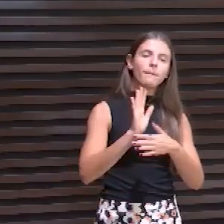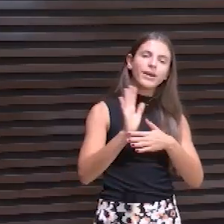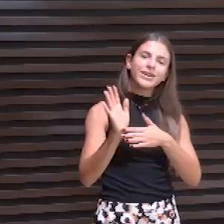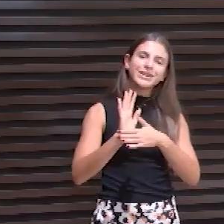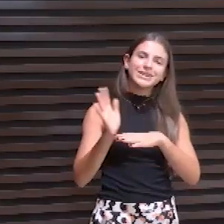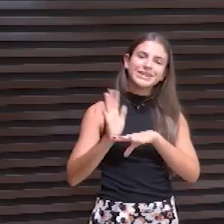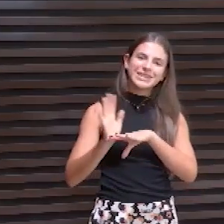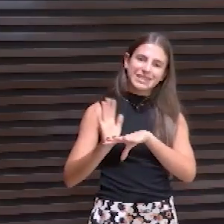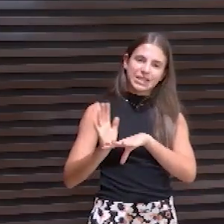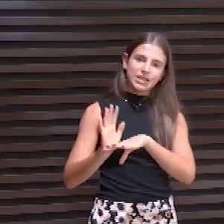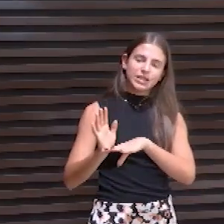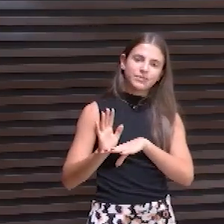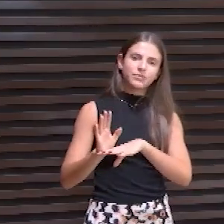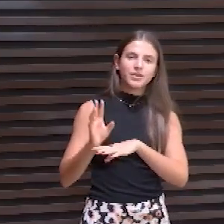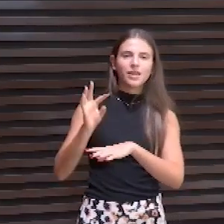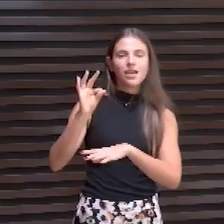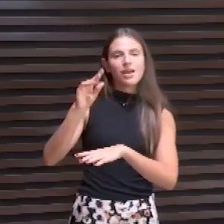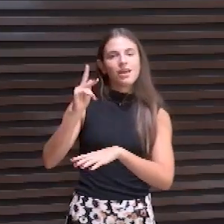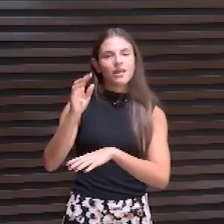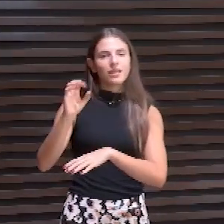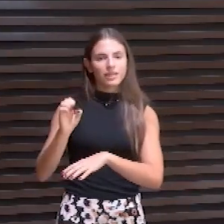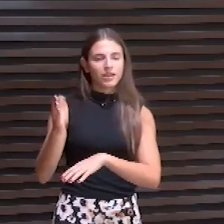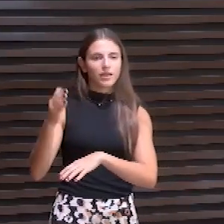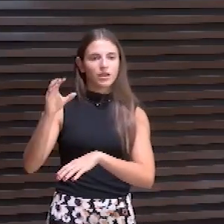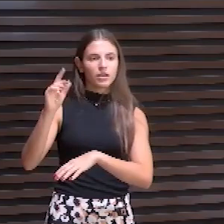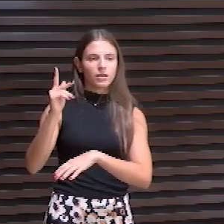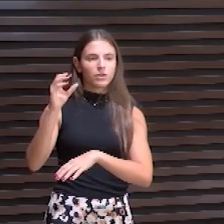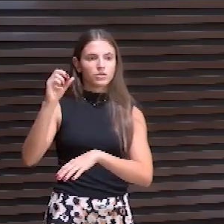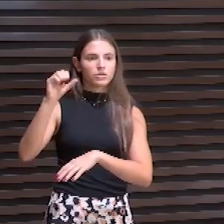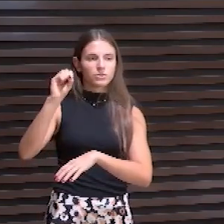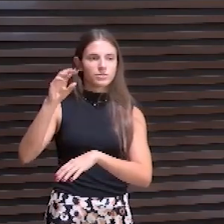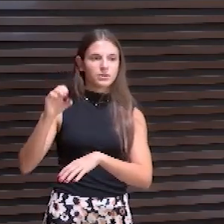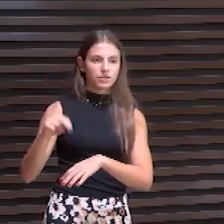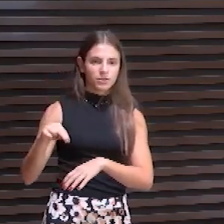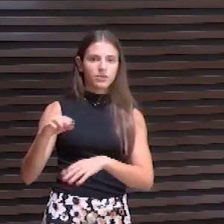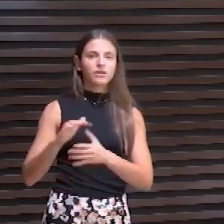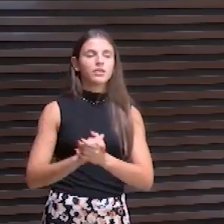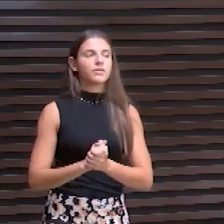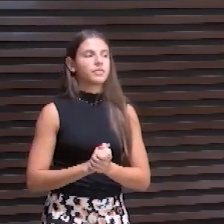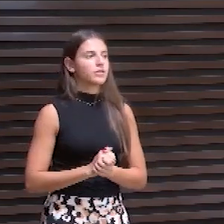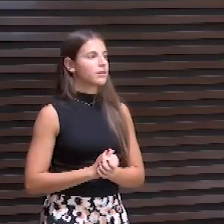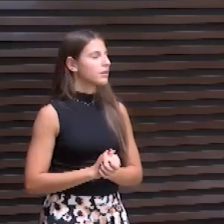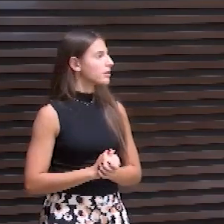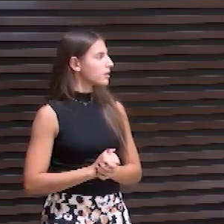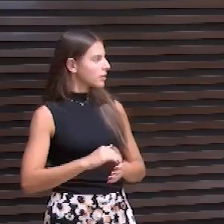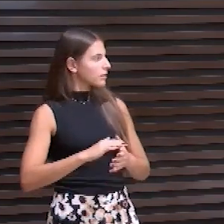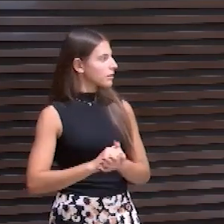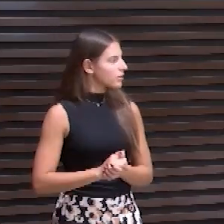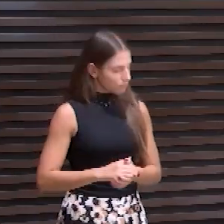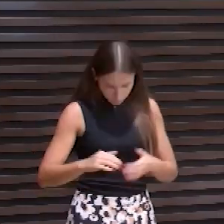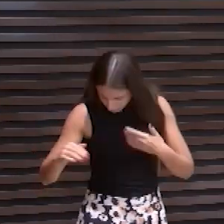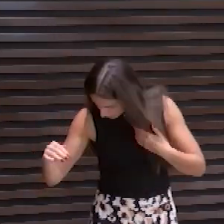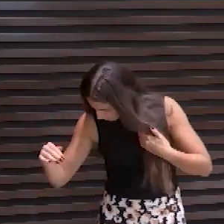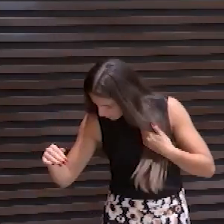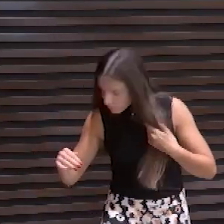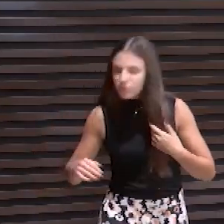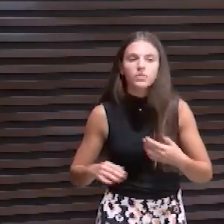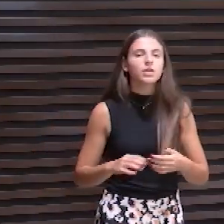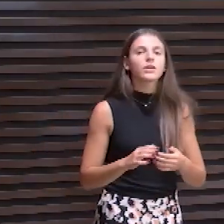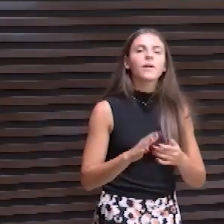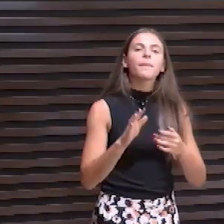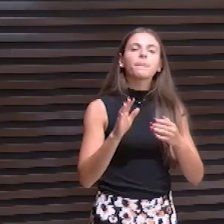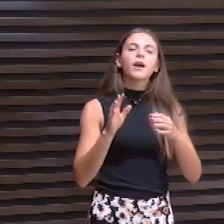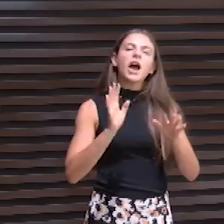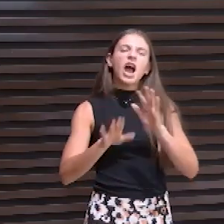versículo. Eles trouxeram do jeito que está escrito, Jesus passou por entre eles. Porque tem uns que falam, não, Jesus era muito forte, né? Porque era carpinteiro, era muito forte, e